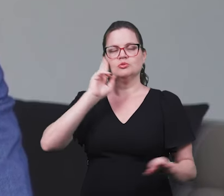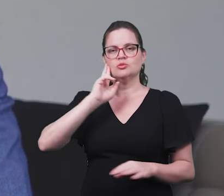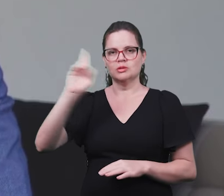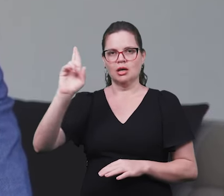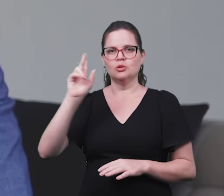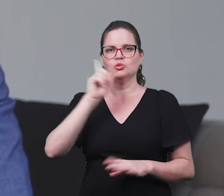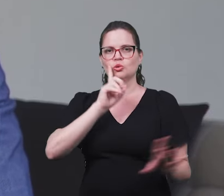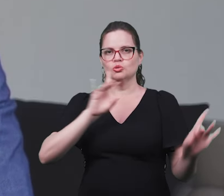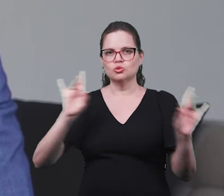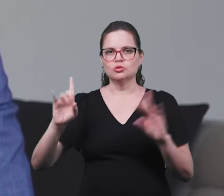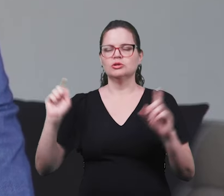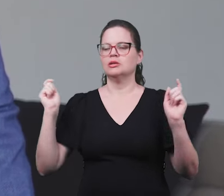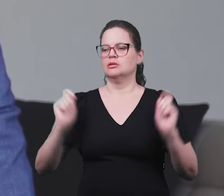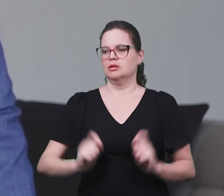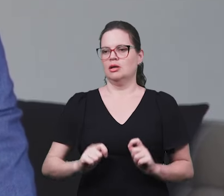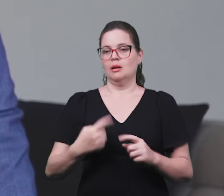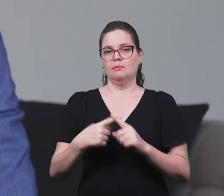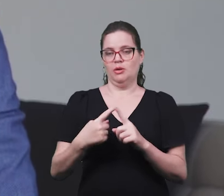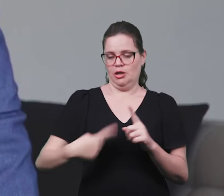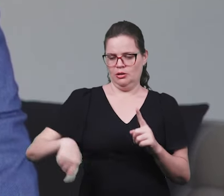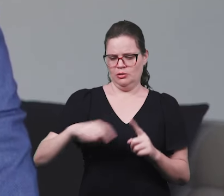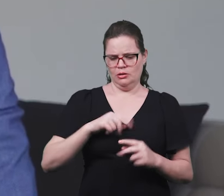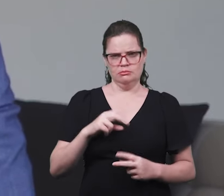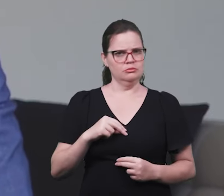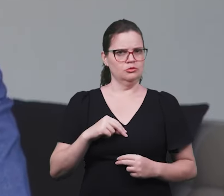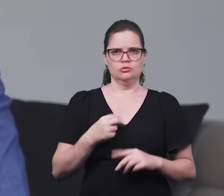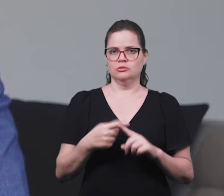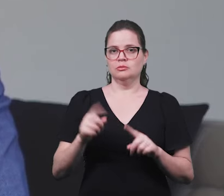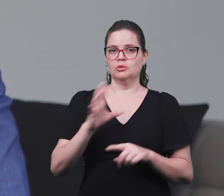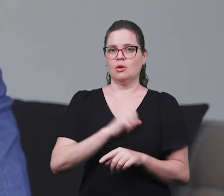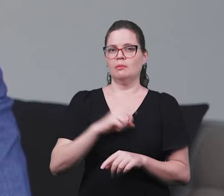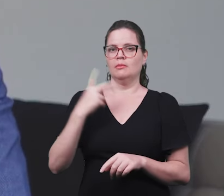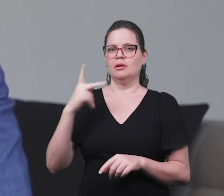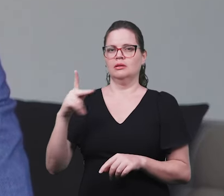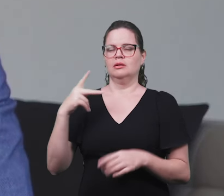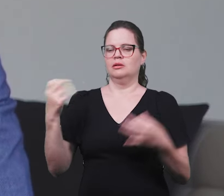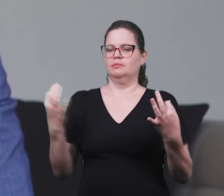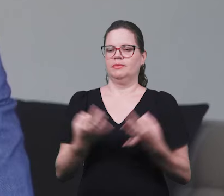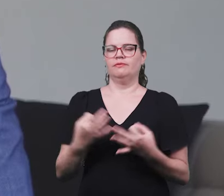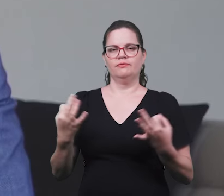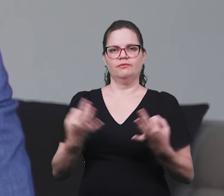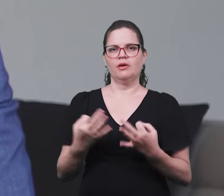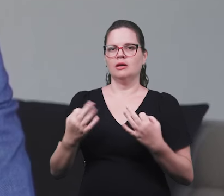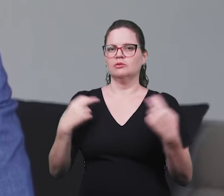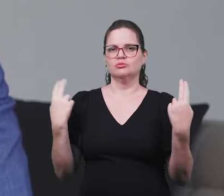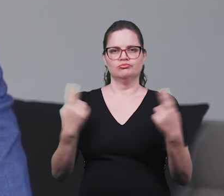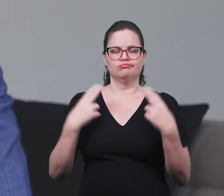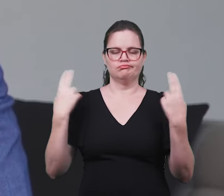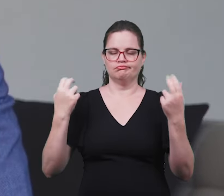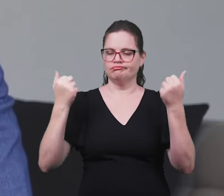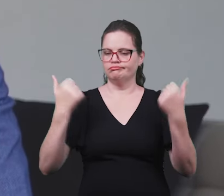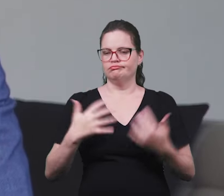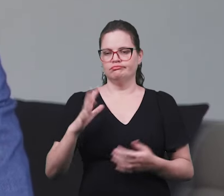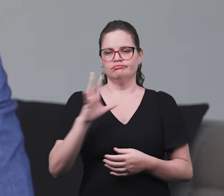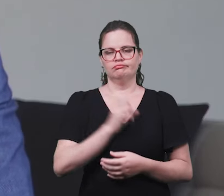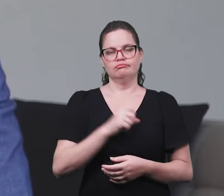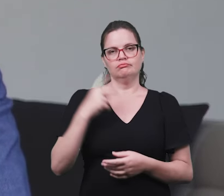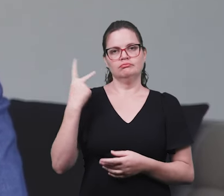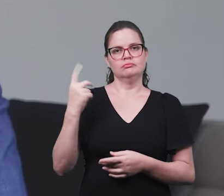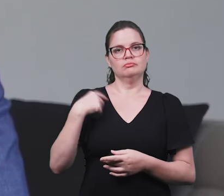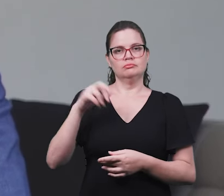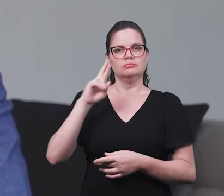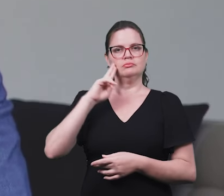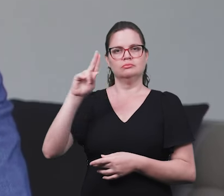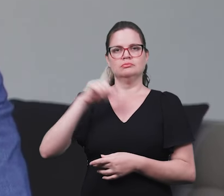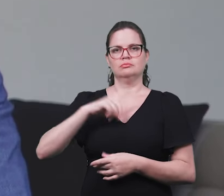nossos méritos, mas pelo amor que é incondicional, o amor que é até incompreensível, mas esse amor que o Senhor